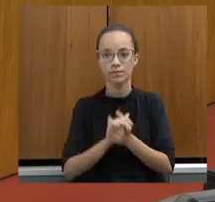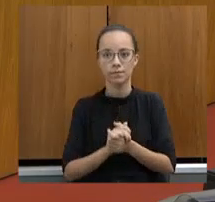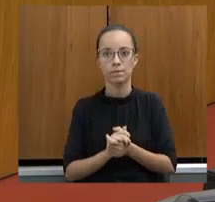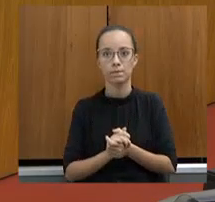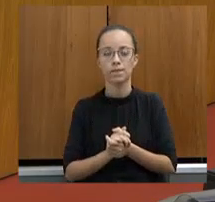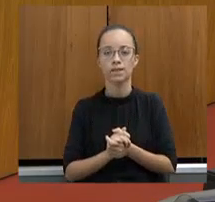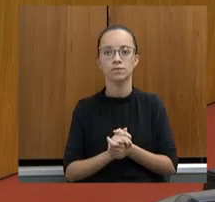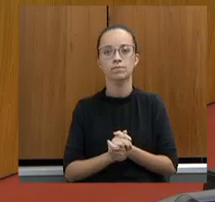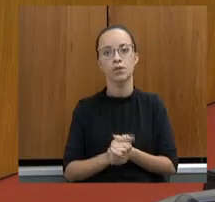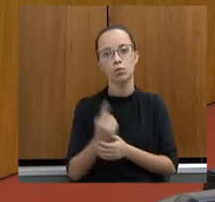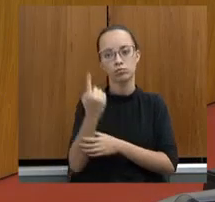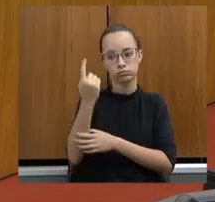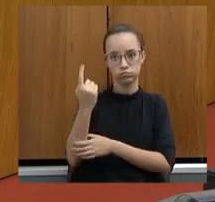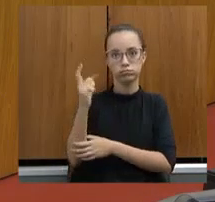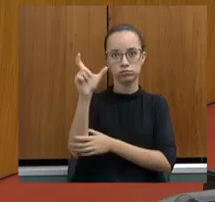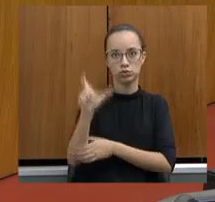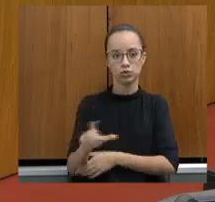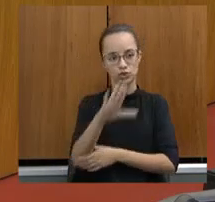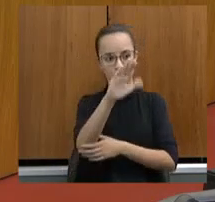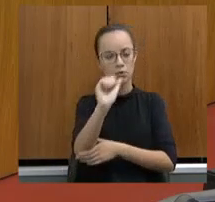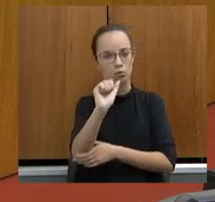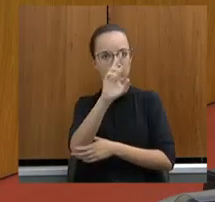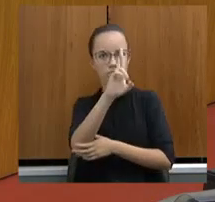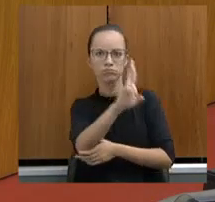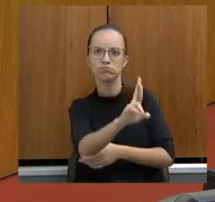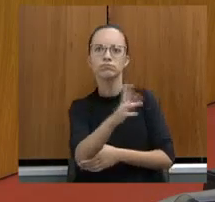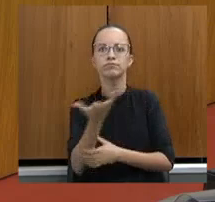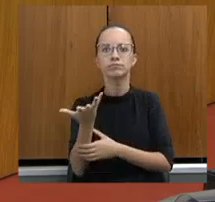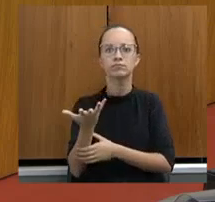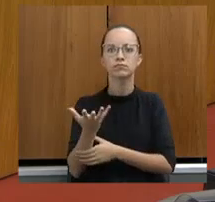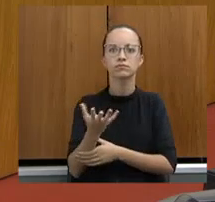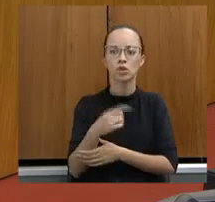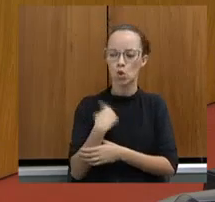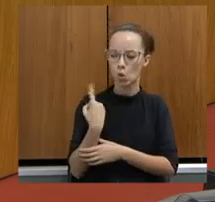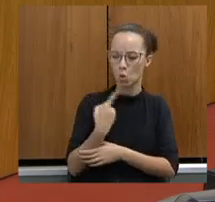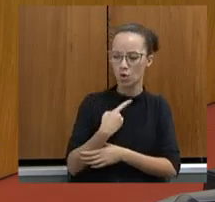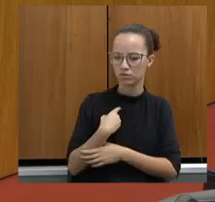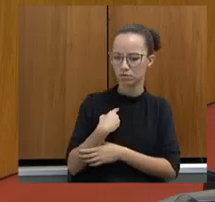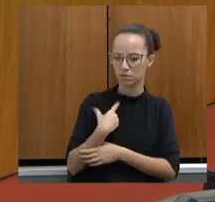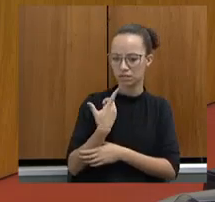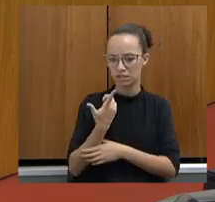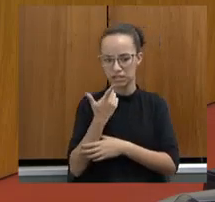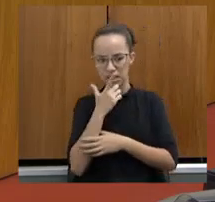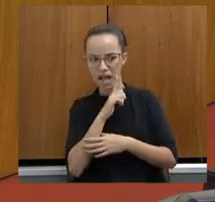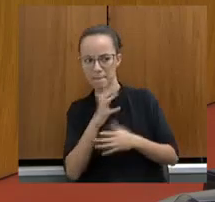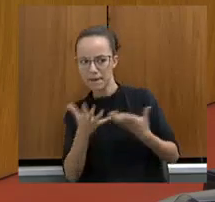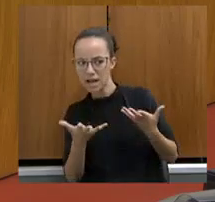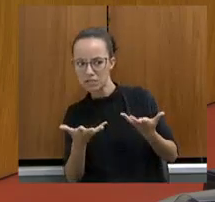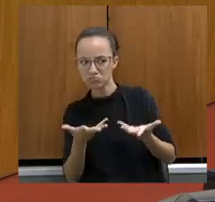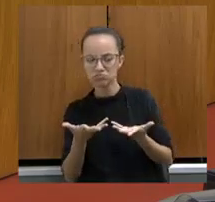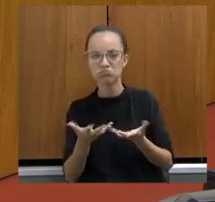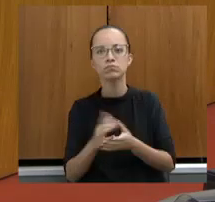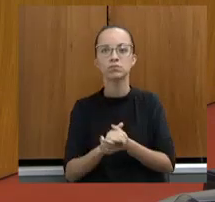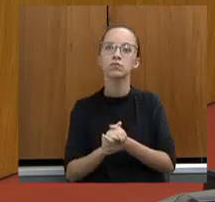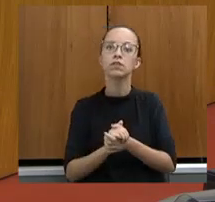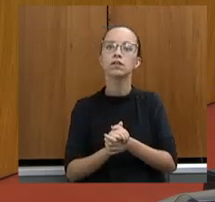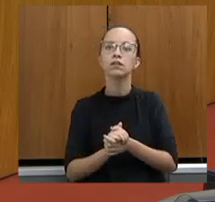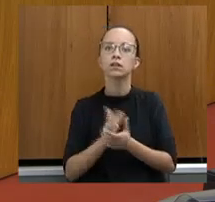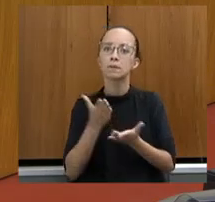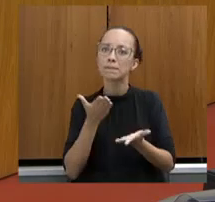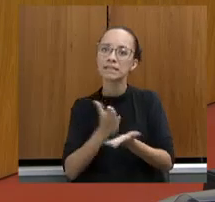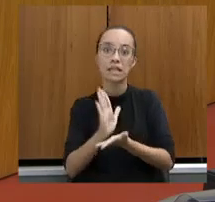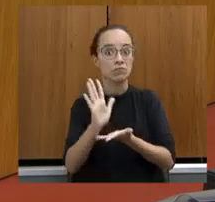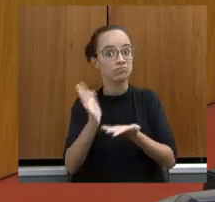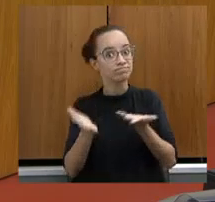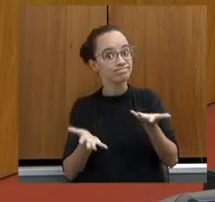a representante que tava mais alta ela falou que o deputado tá dizendo que nós vamos ganhar mas não vamos levar Foi sim tá claro que não vai levar